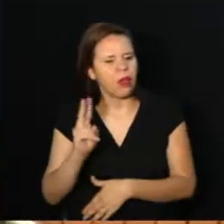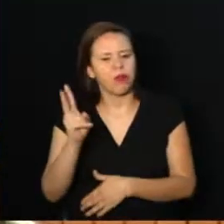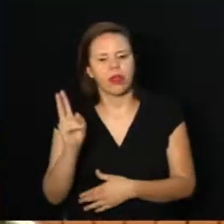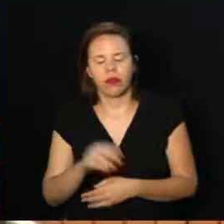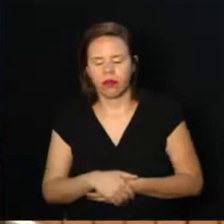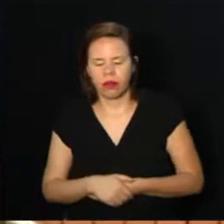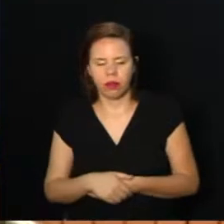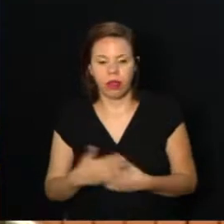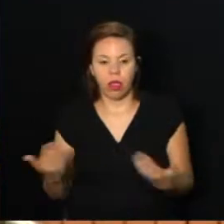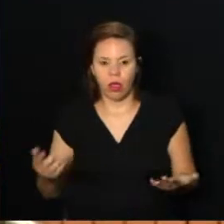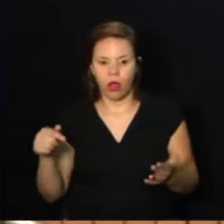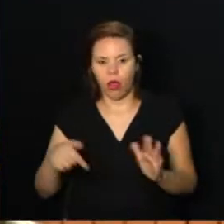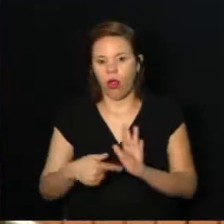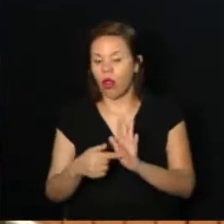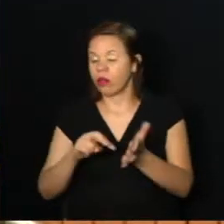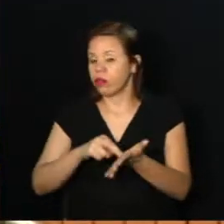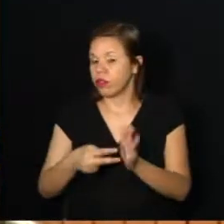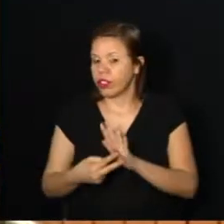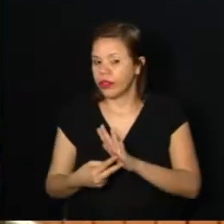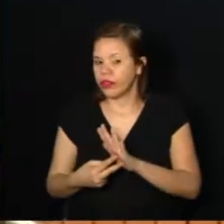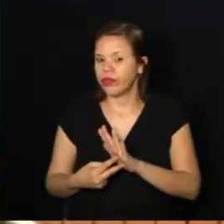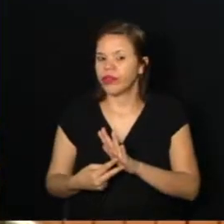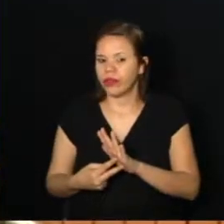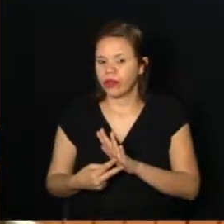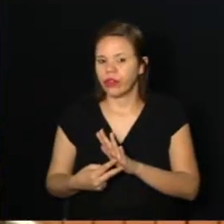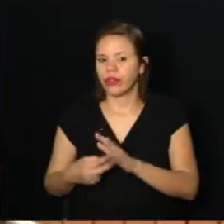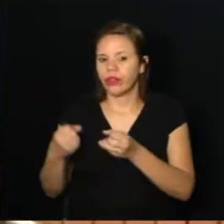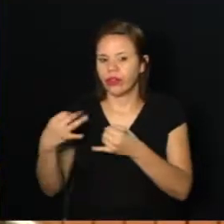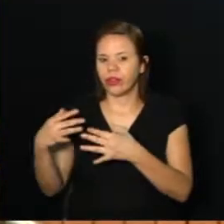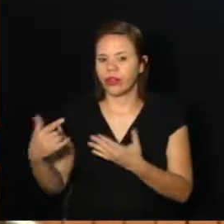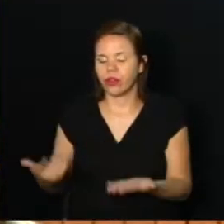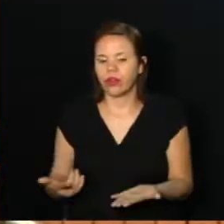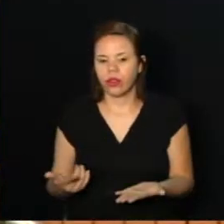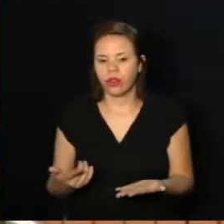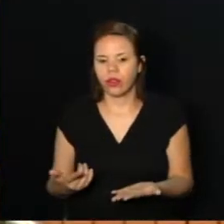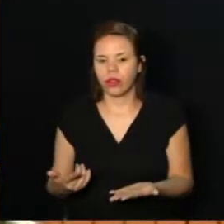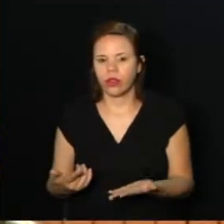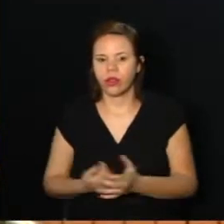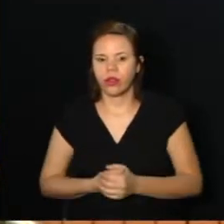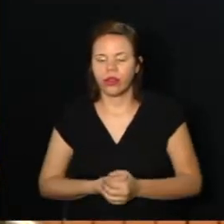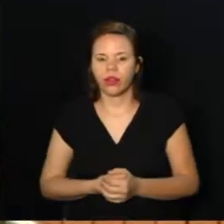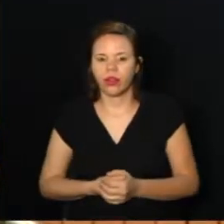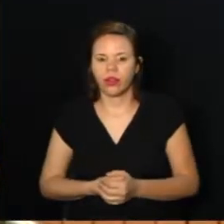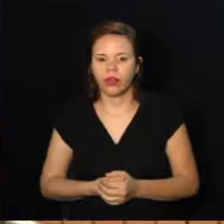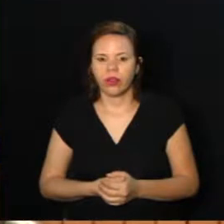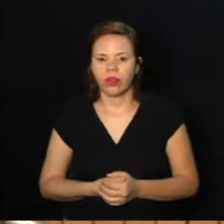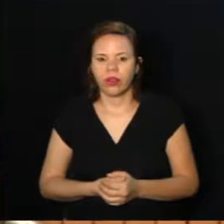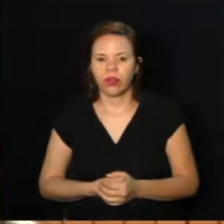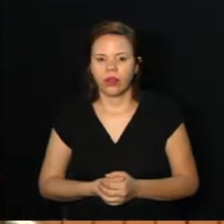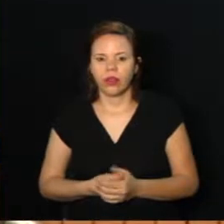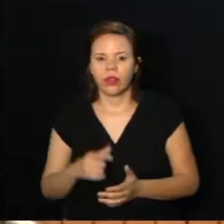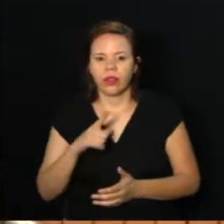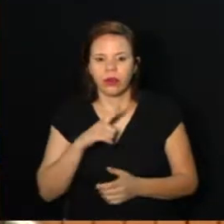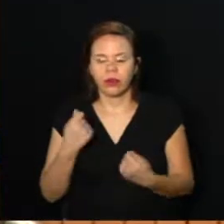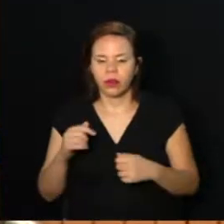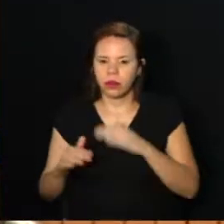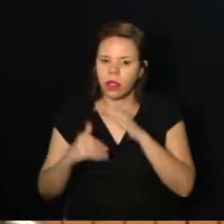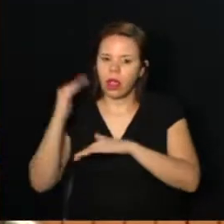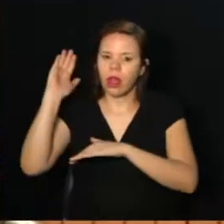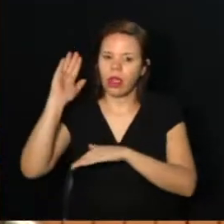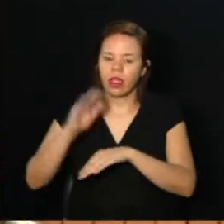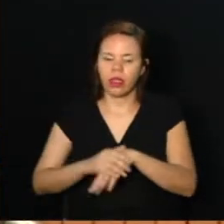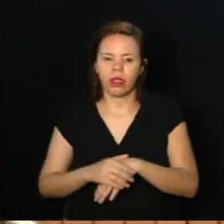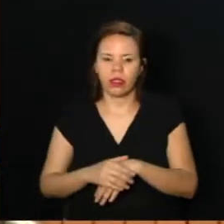aqui que significa, na justificativa que eu coloquei, que temos que ir além da